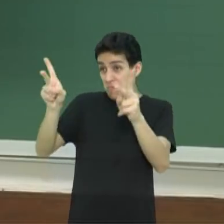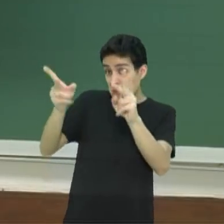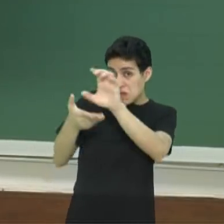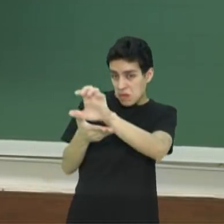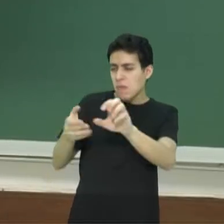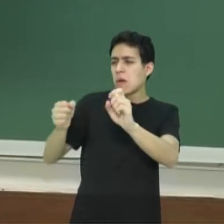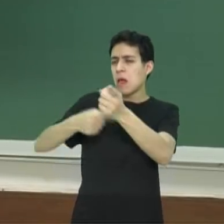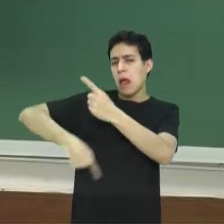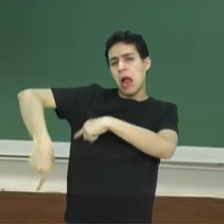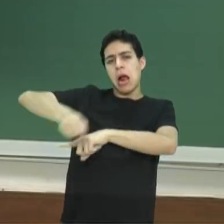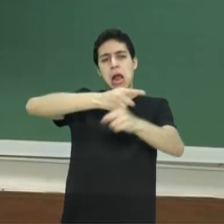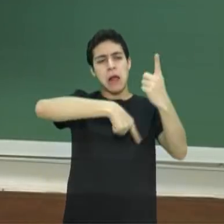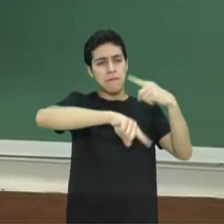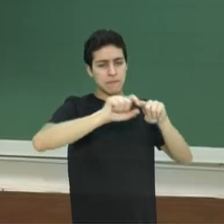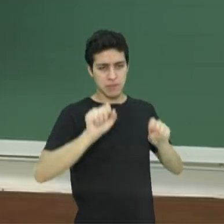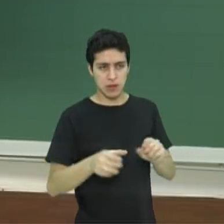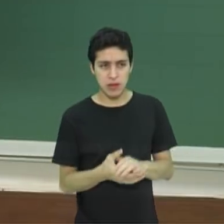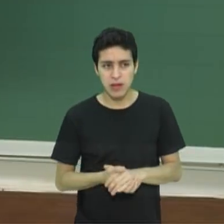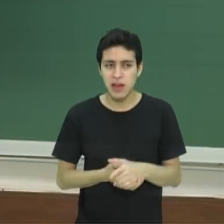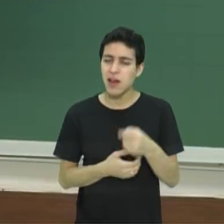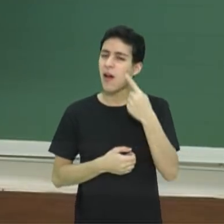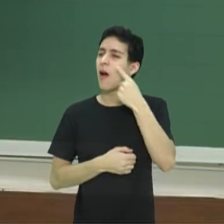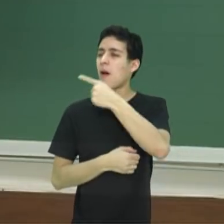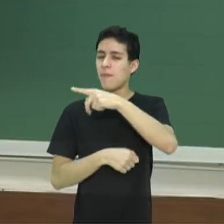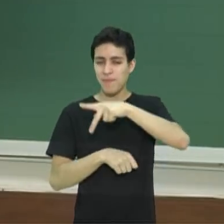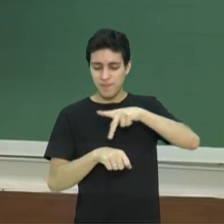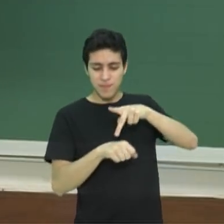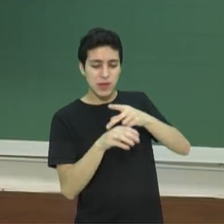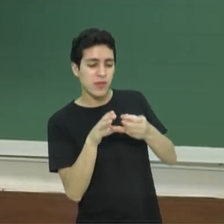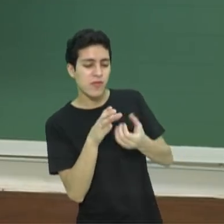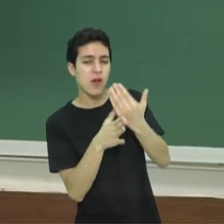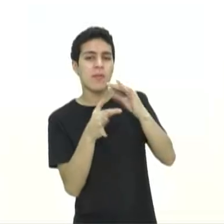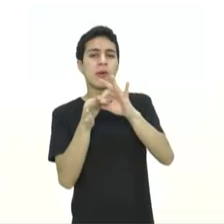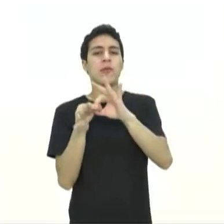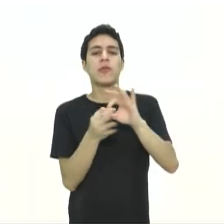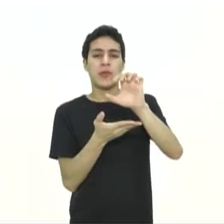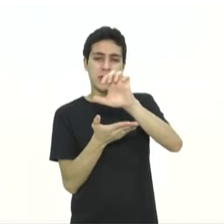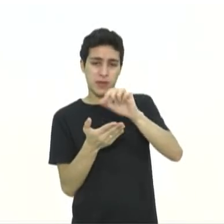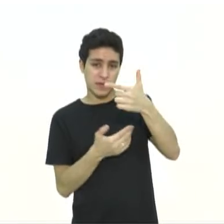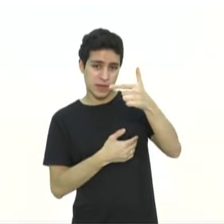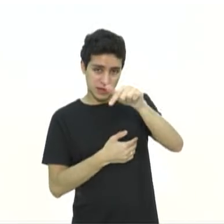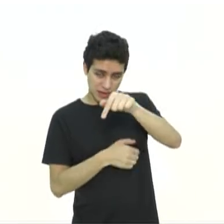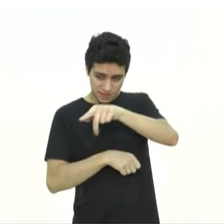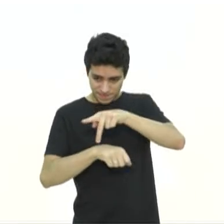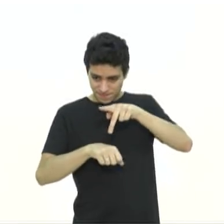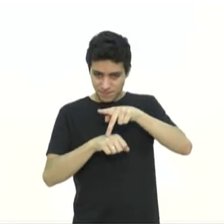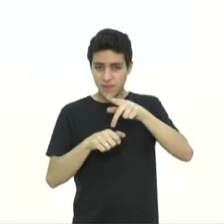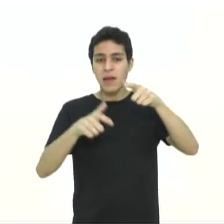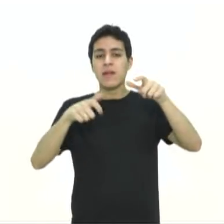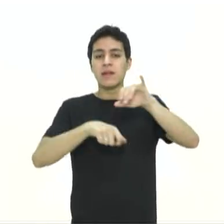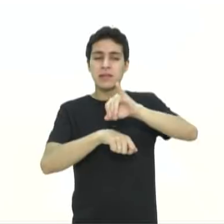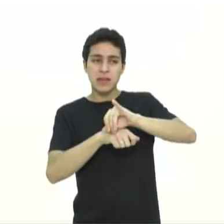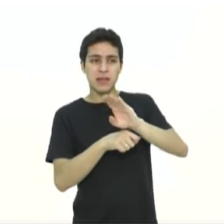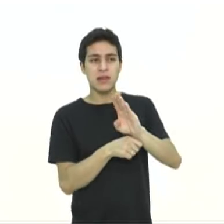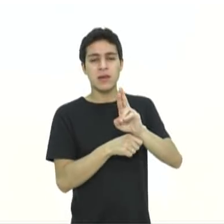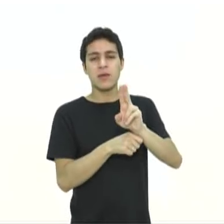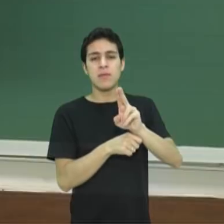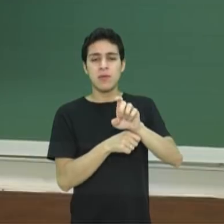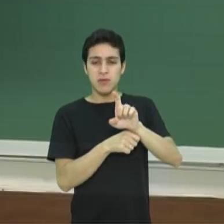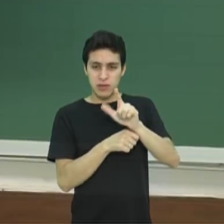Aqui os países que formam a União Europeia, né, os 27 países. A sede fica em Bruxelas, lá na